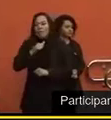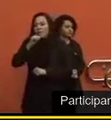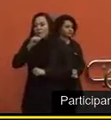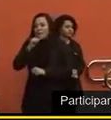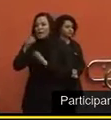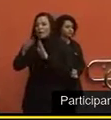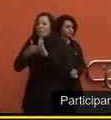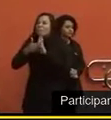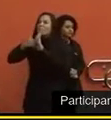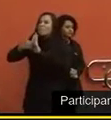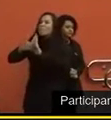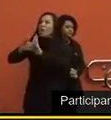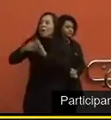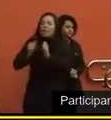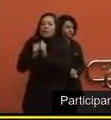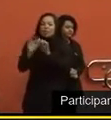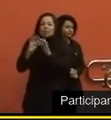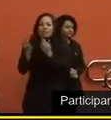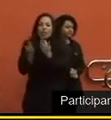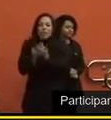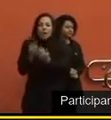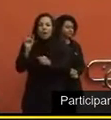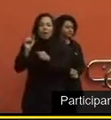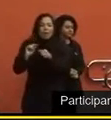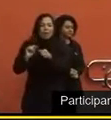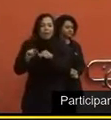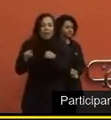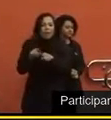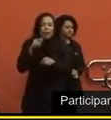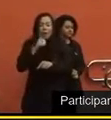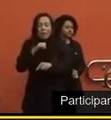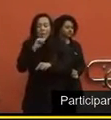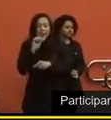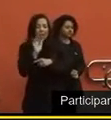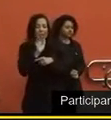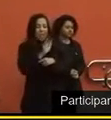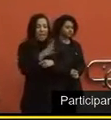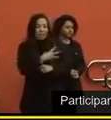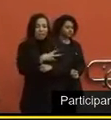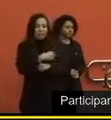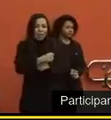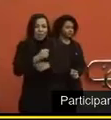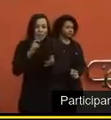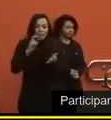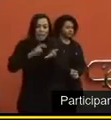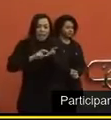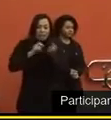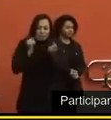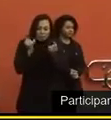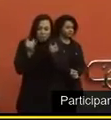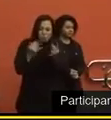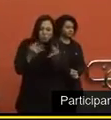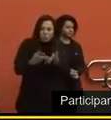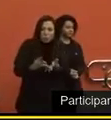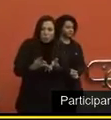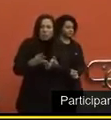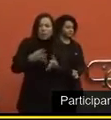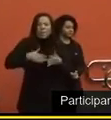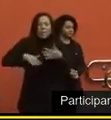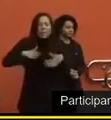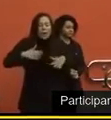filho passar para o Rio para ficar perto da família. Uma mãe que ampara a filha, madrugada dentro, para acalmar as angústias que precedem a